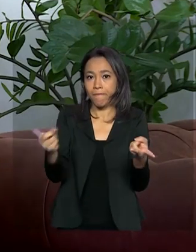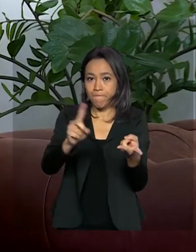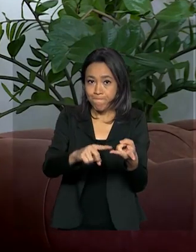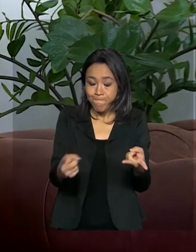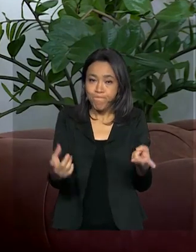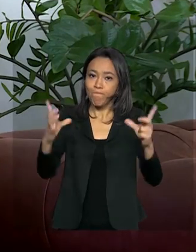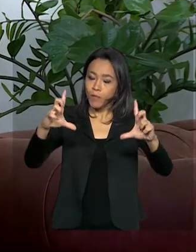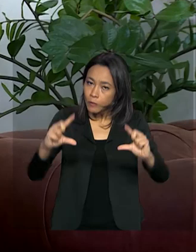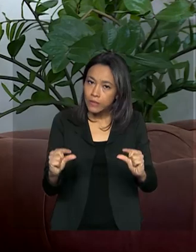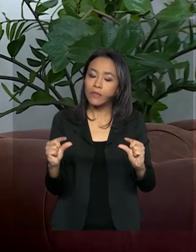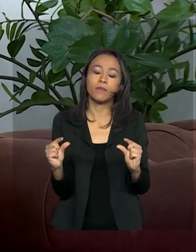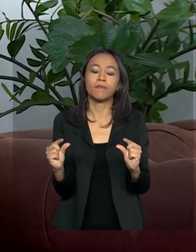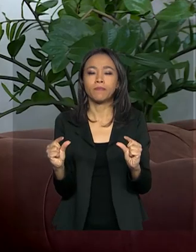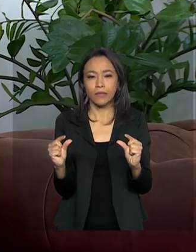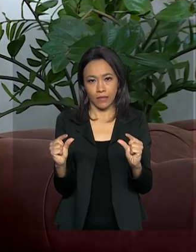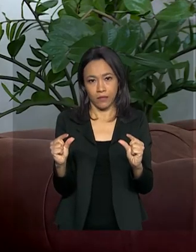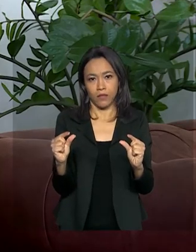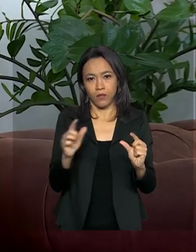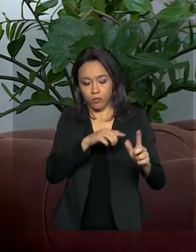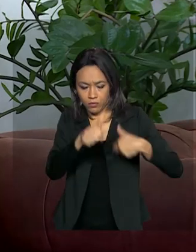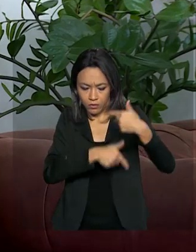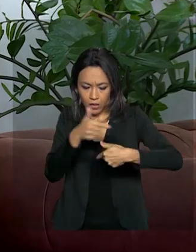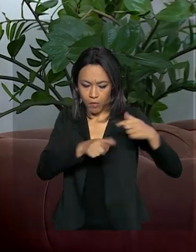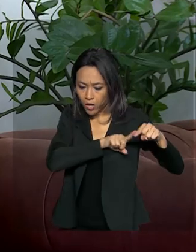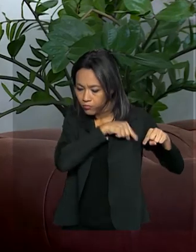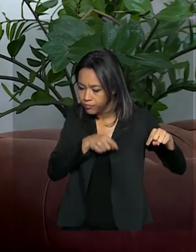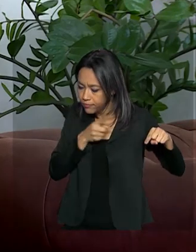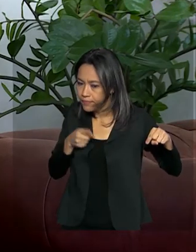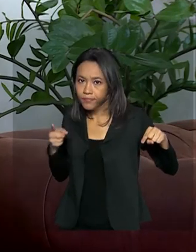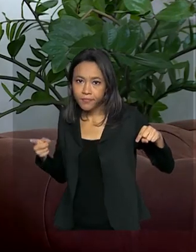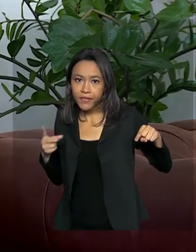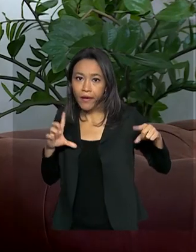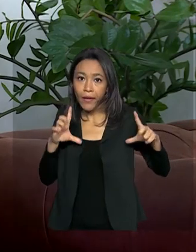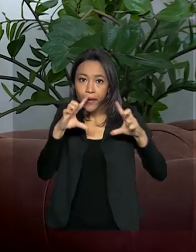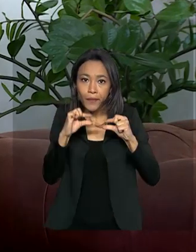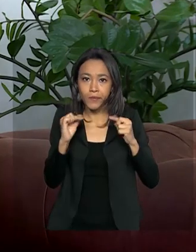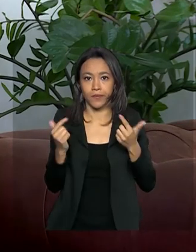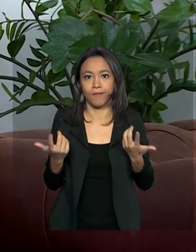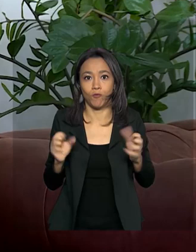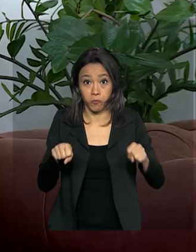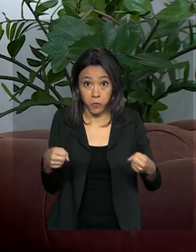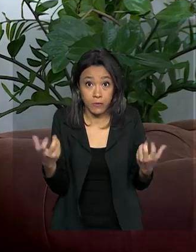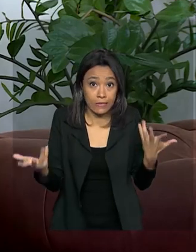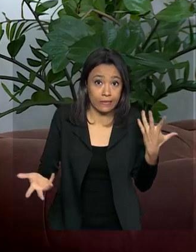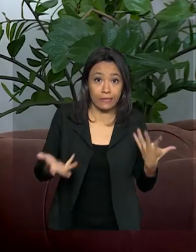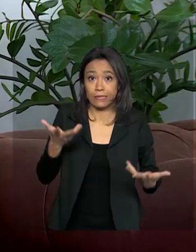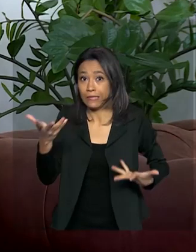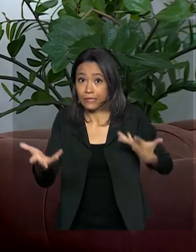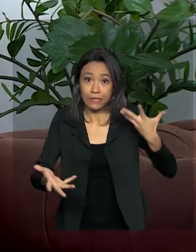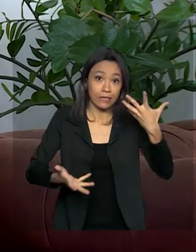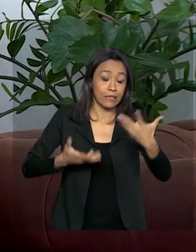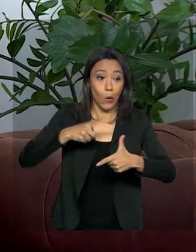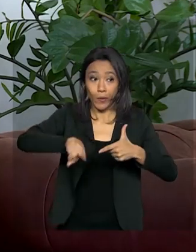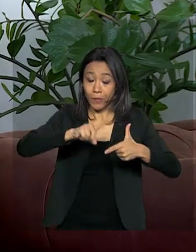diminuição dessa matriz energética que vai estar produzindo menos na então é um problema